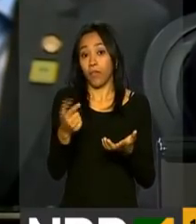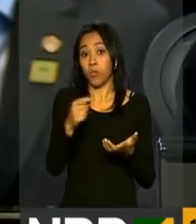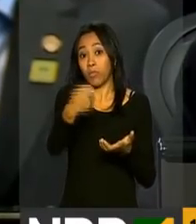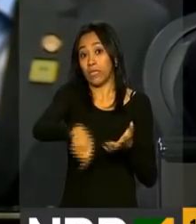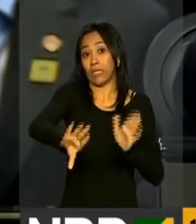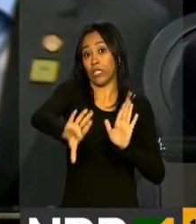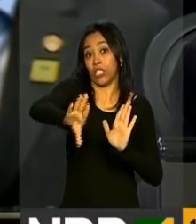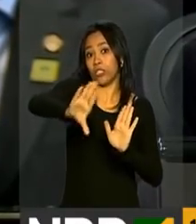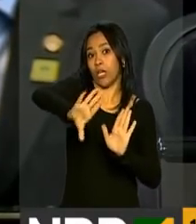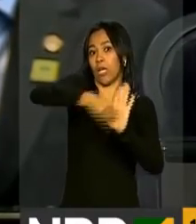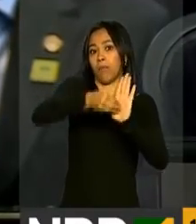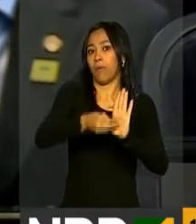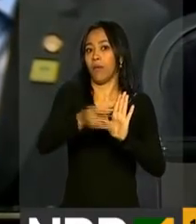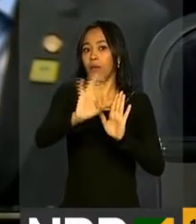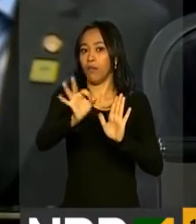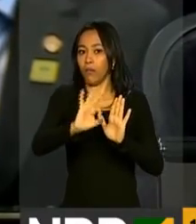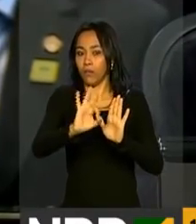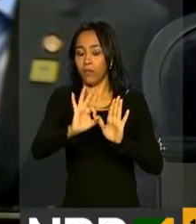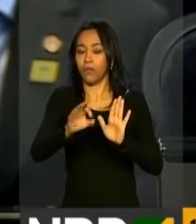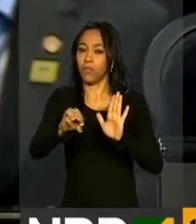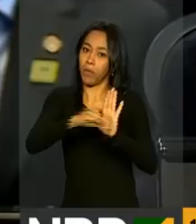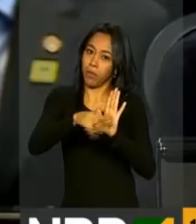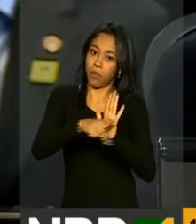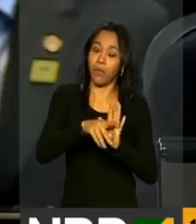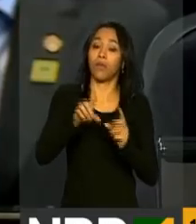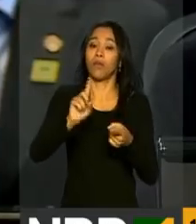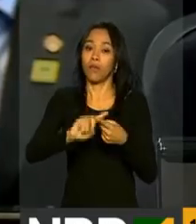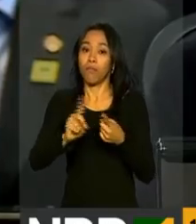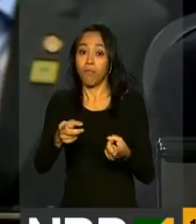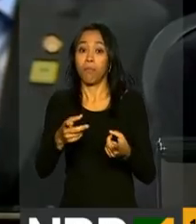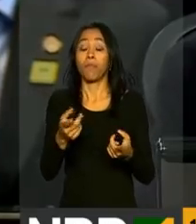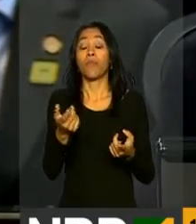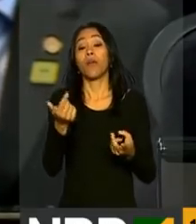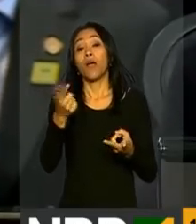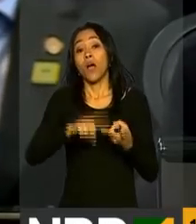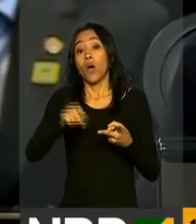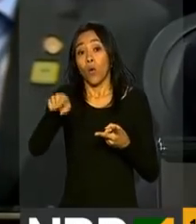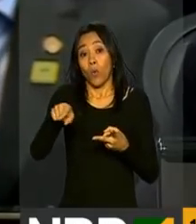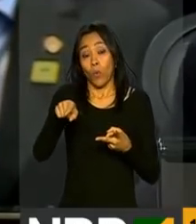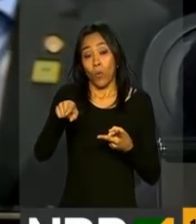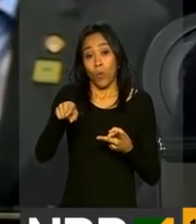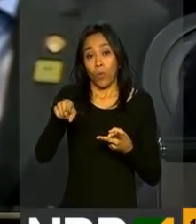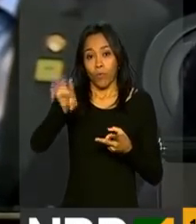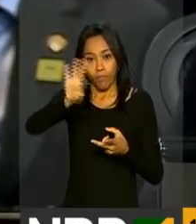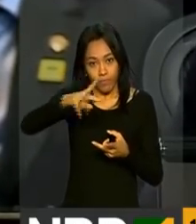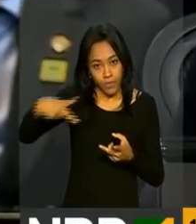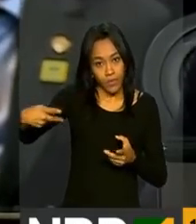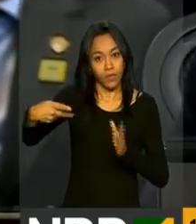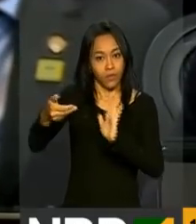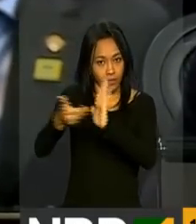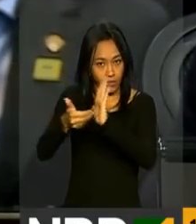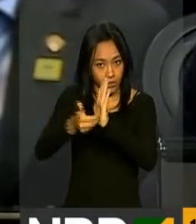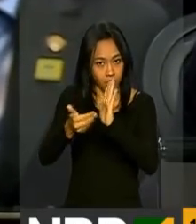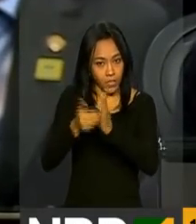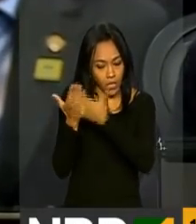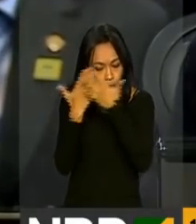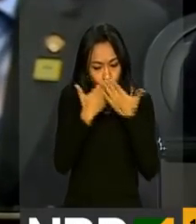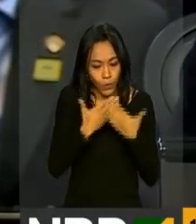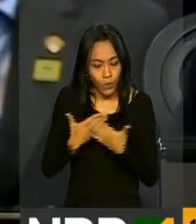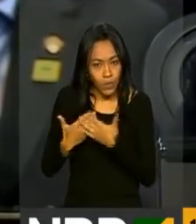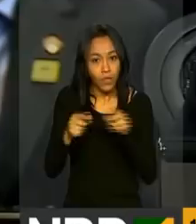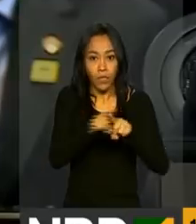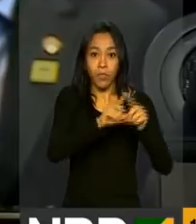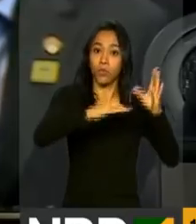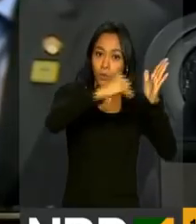funcional de modo que é factível é viável o rodrigo maia está estudando e obter no senado as medidas